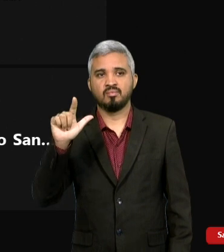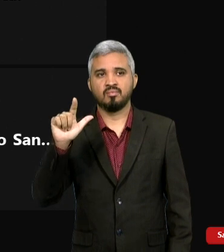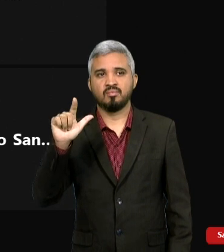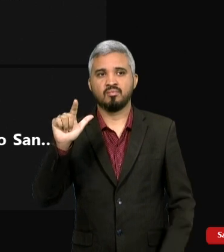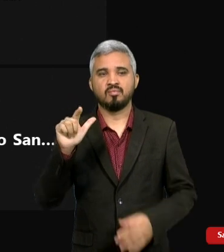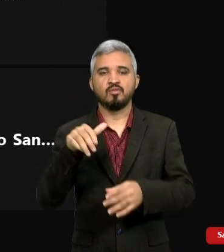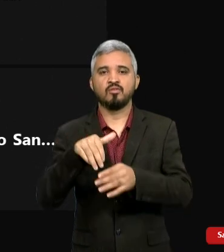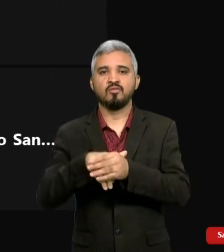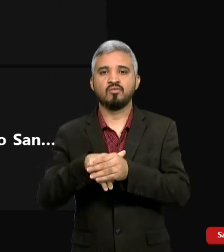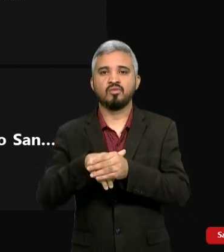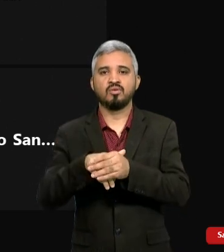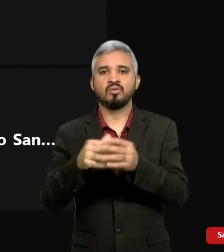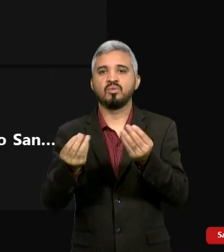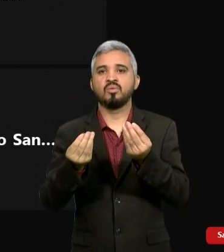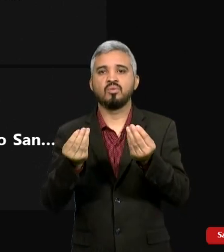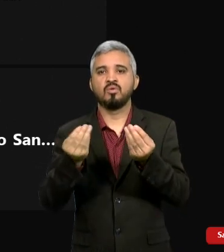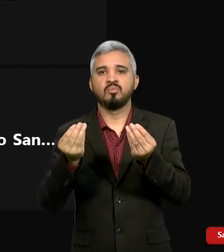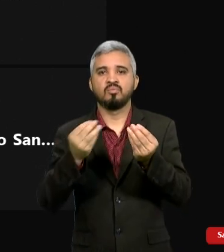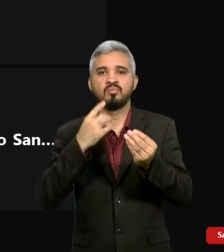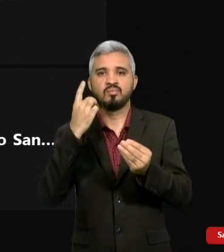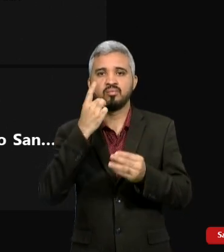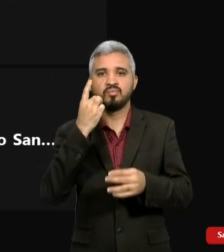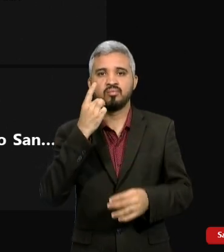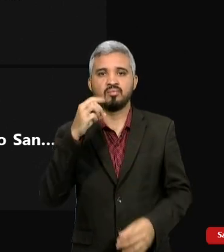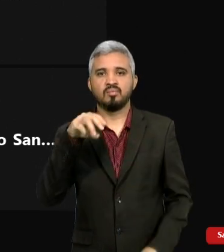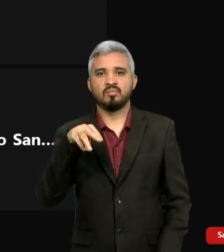Como vota a deputada Mical?